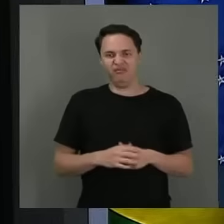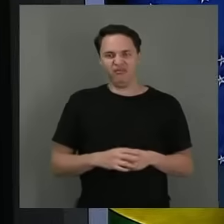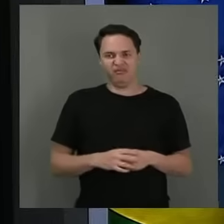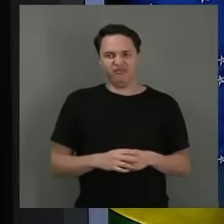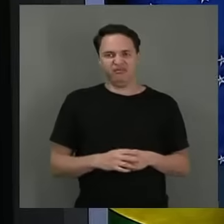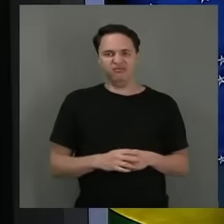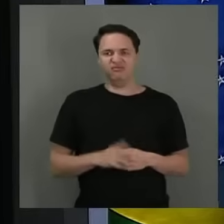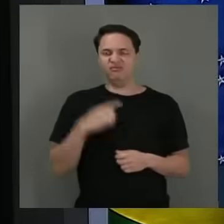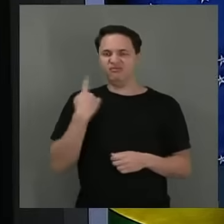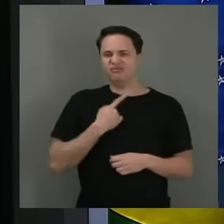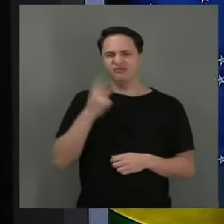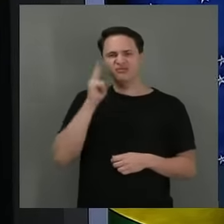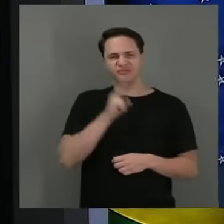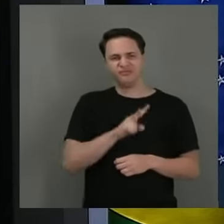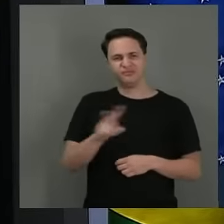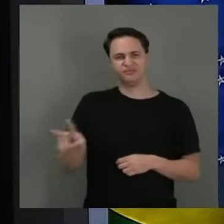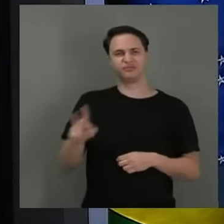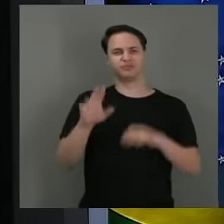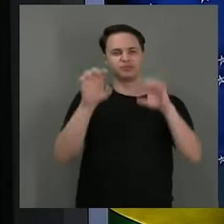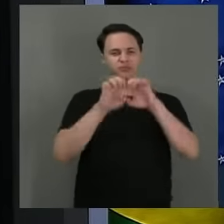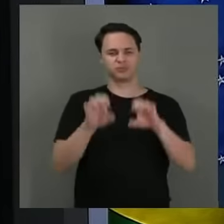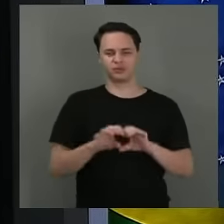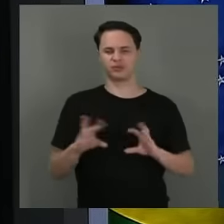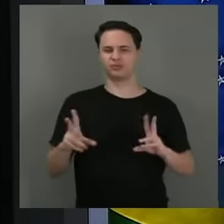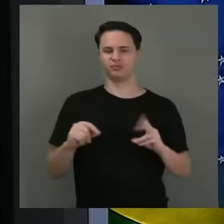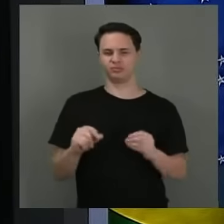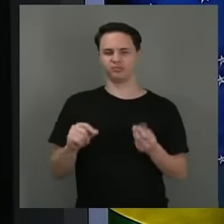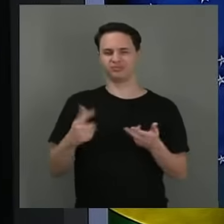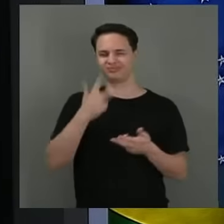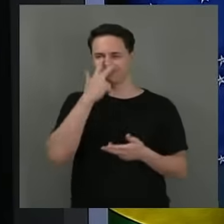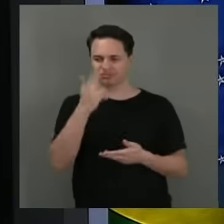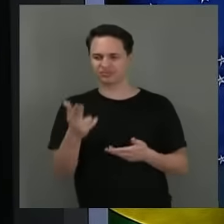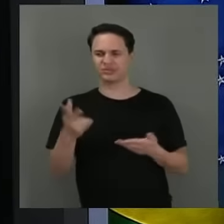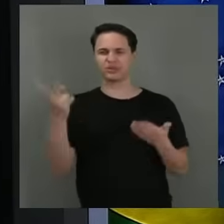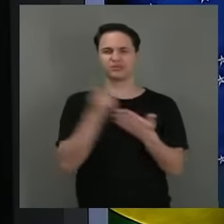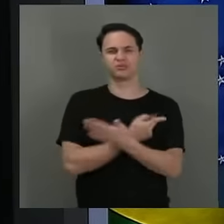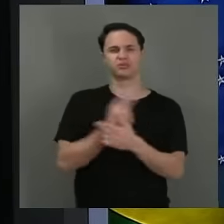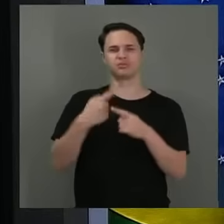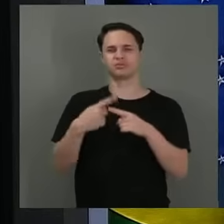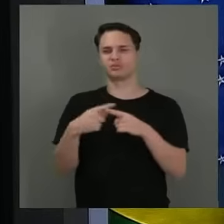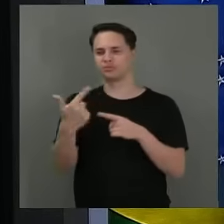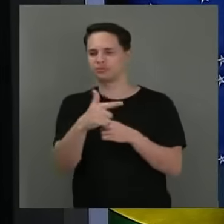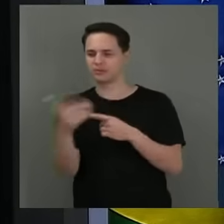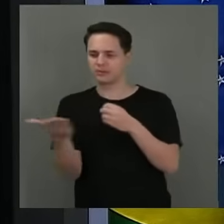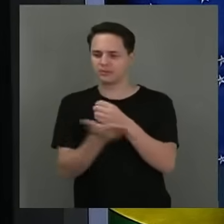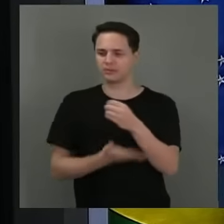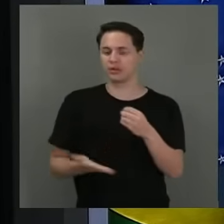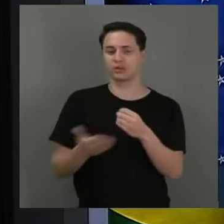que a gente vê as estruturas balançando porque não tem sustentação moral,